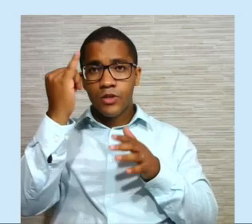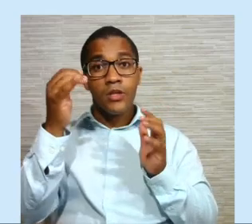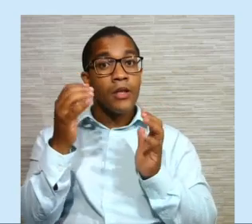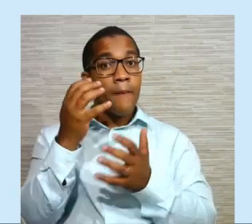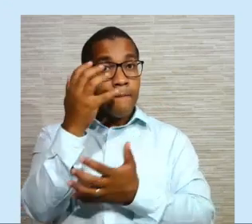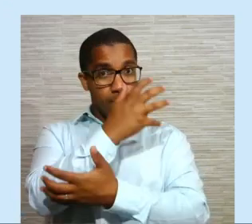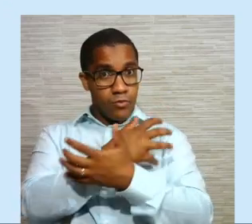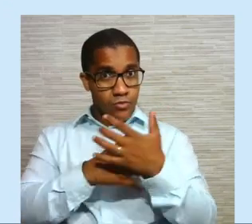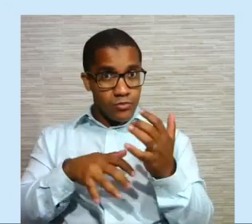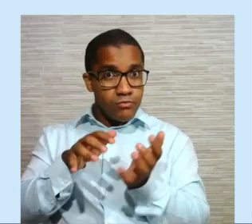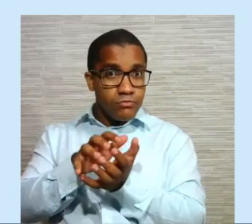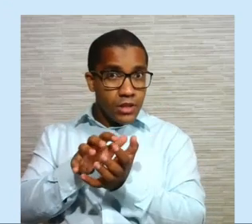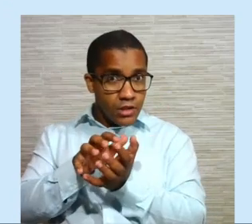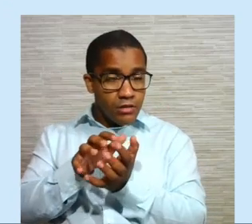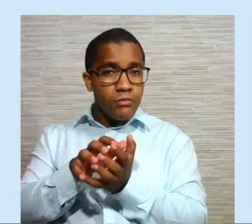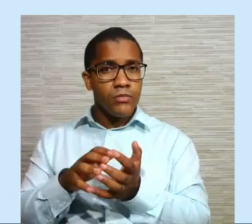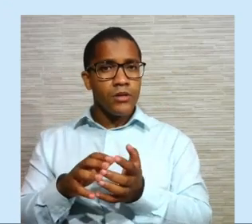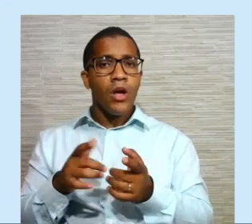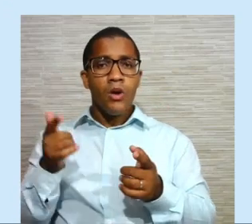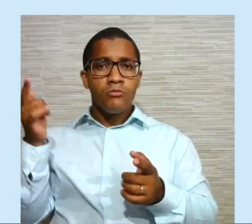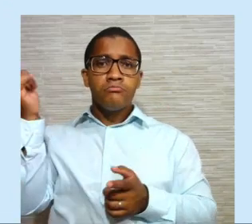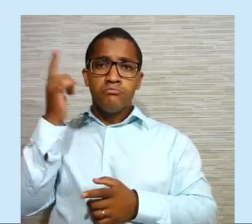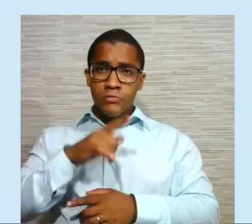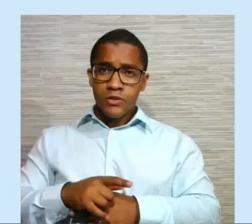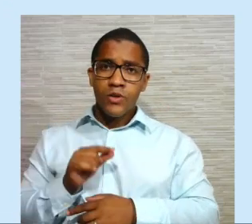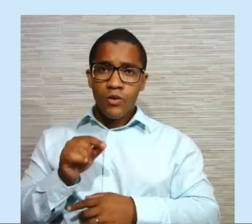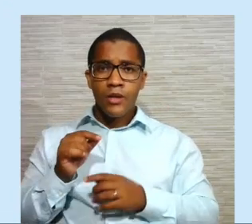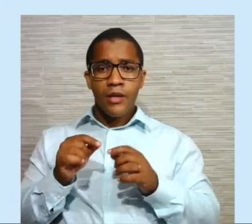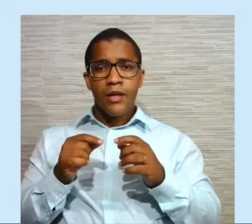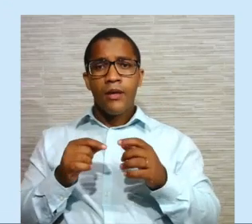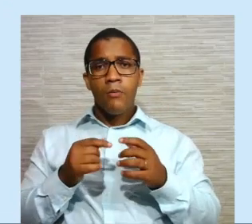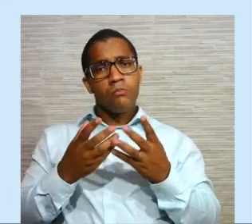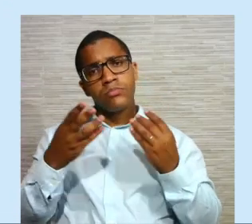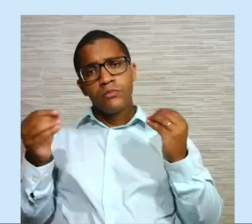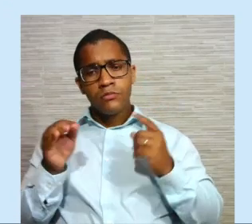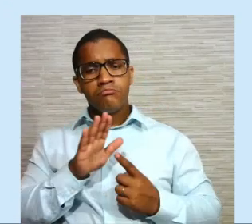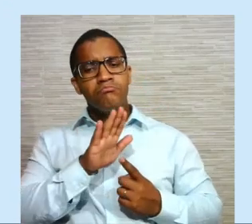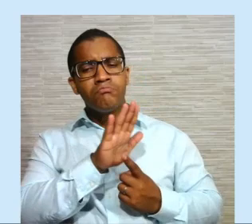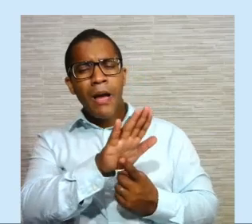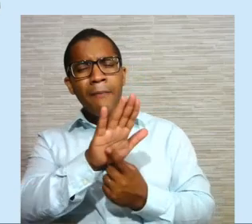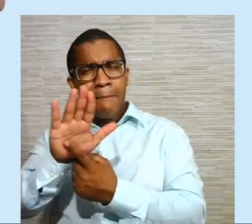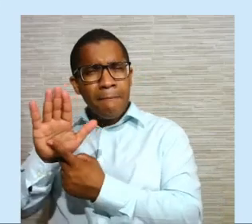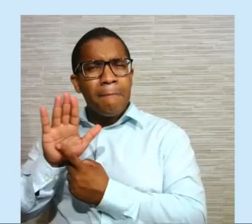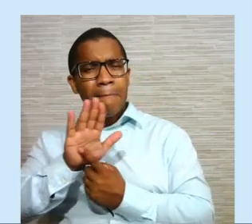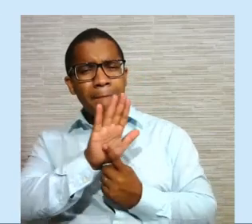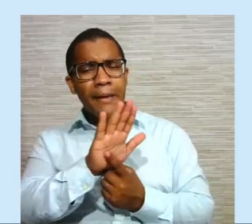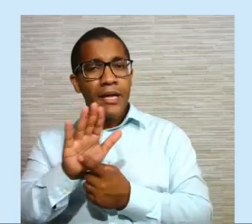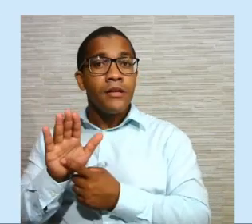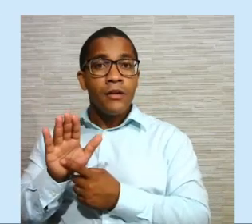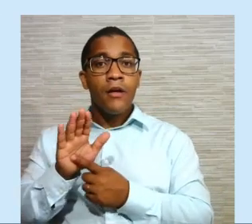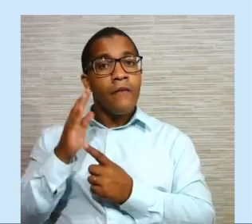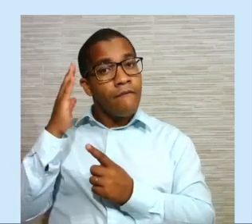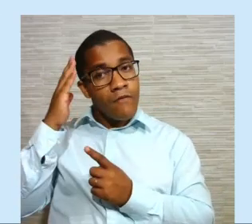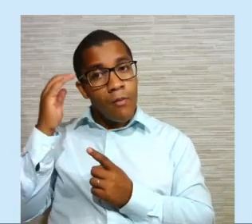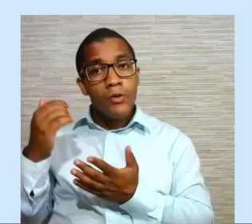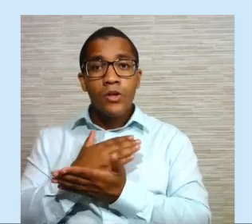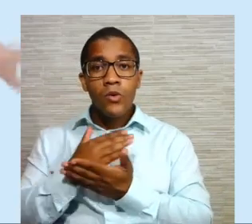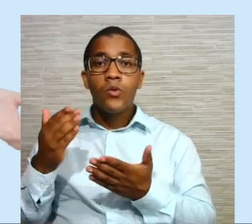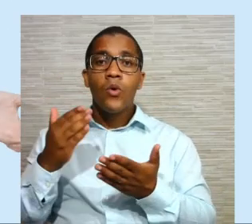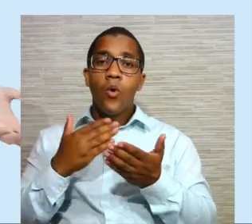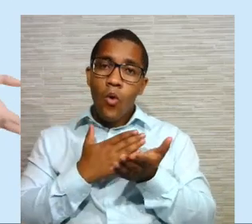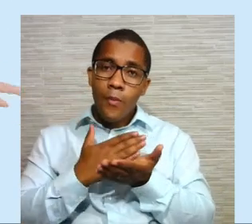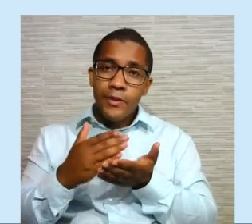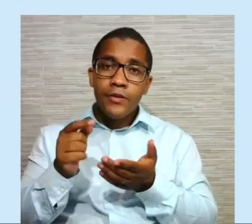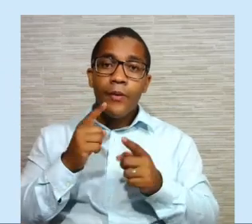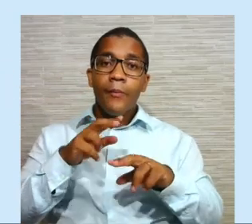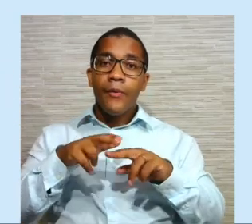nossa música. Certo? Então, e ganhou, assim, muitos artistas se apresentaram, foram conhecidos, né,